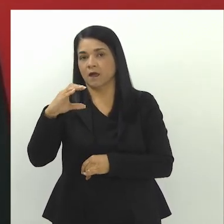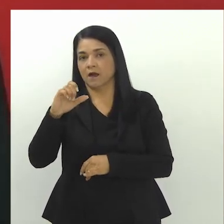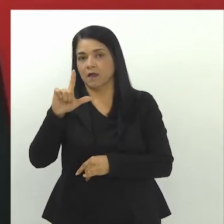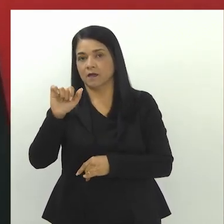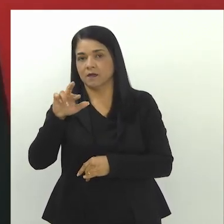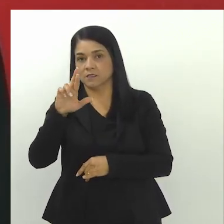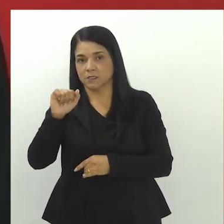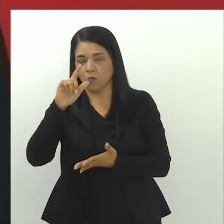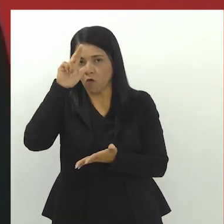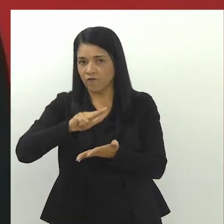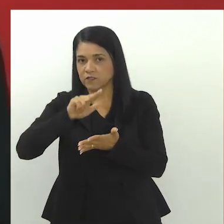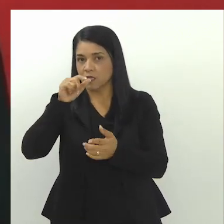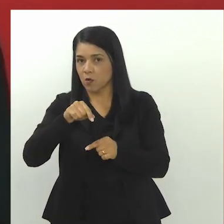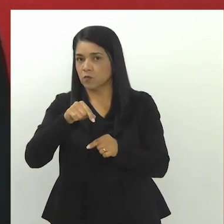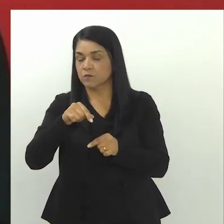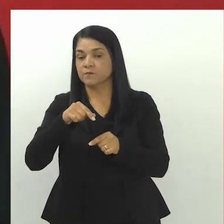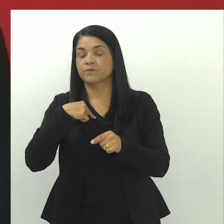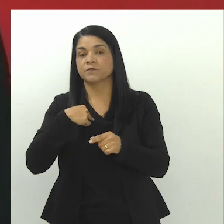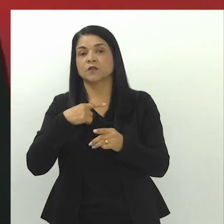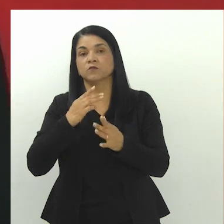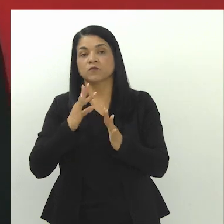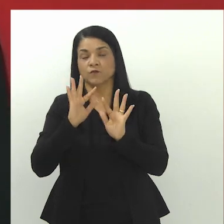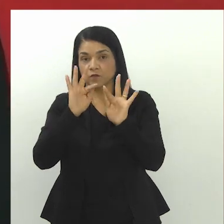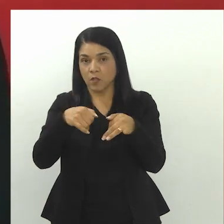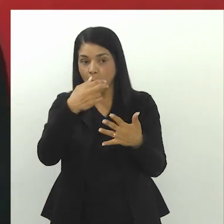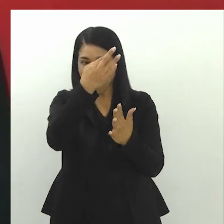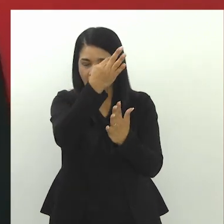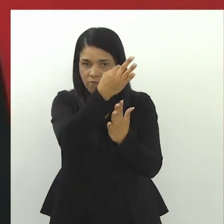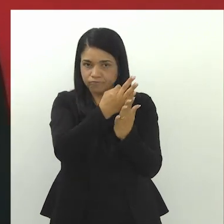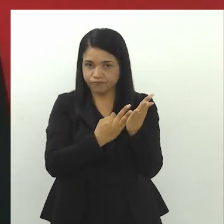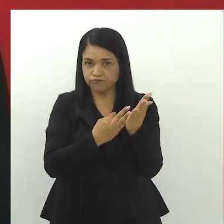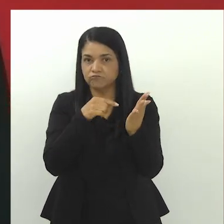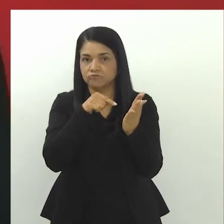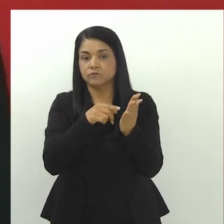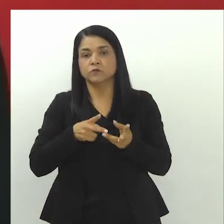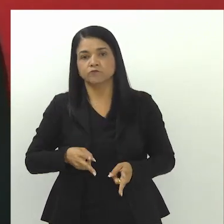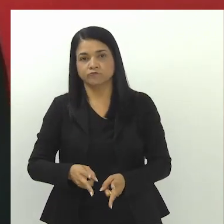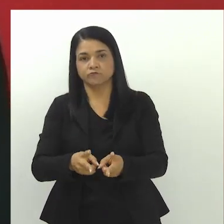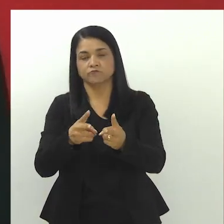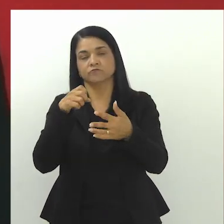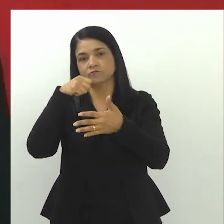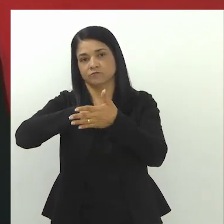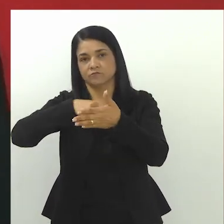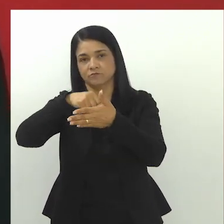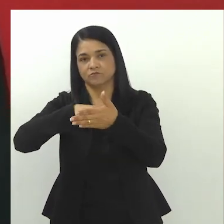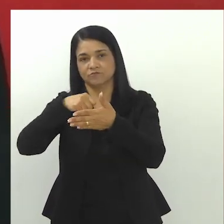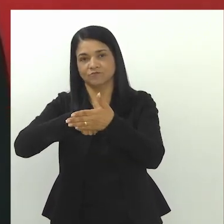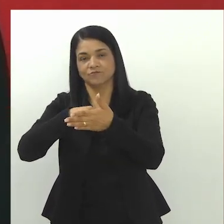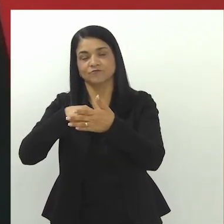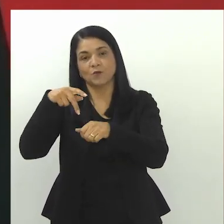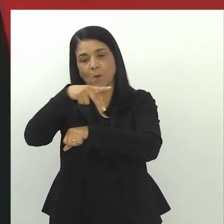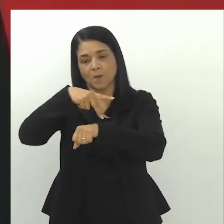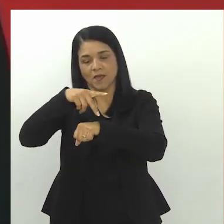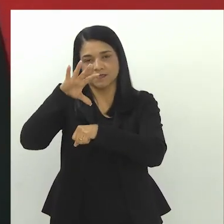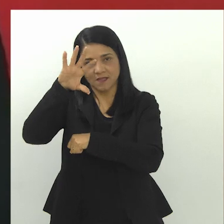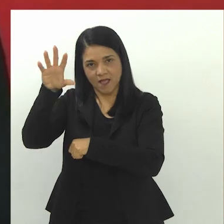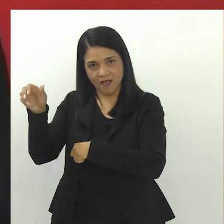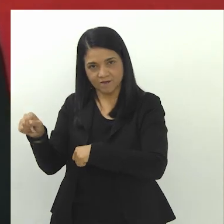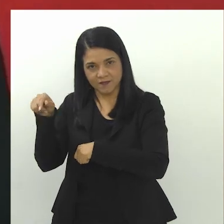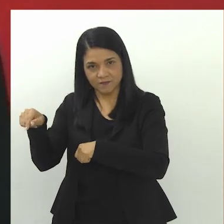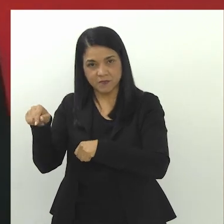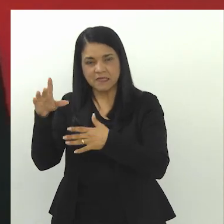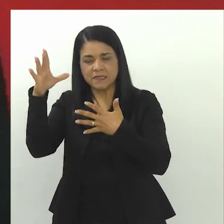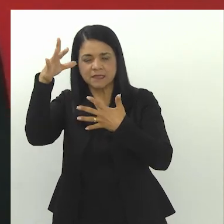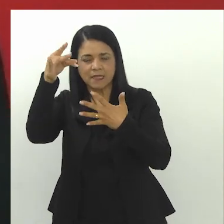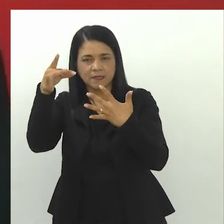oficial e foi, ao final, negociada uma redação que nos permite continuar a luta agora na